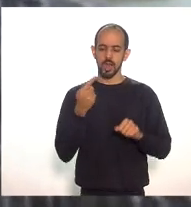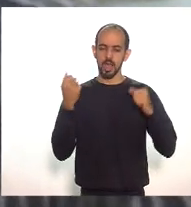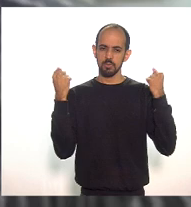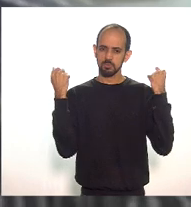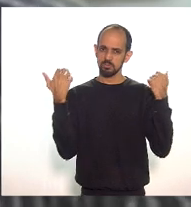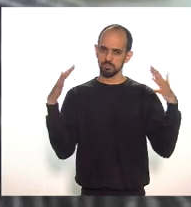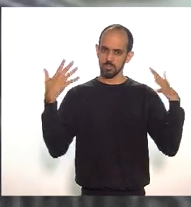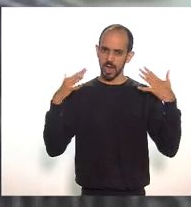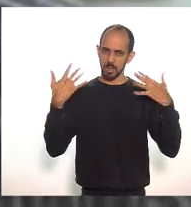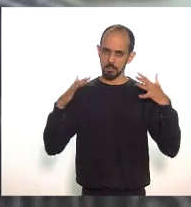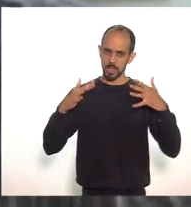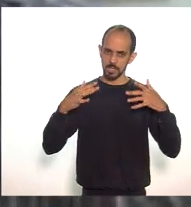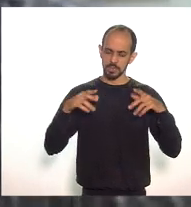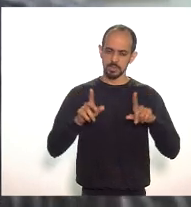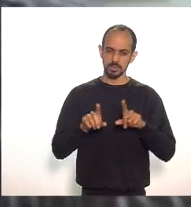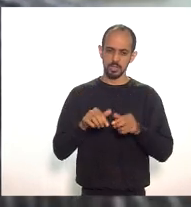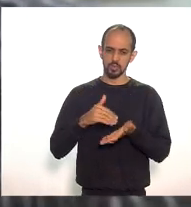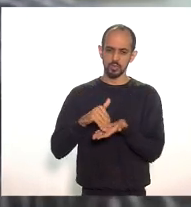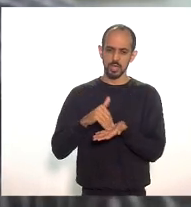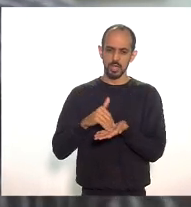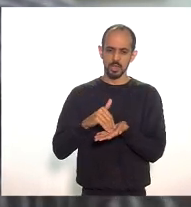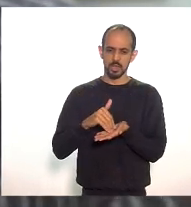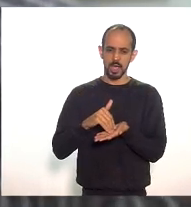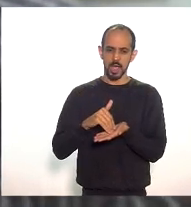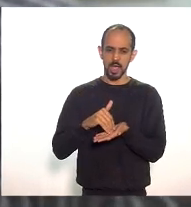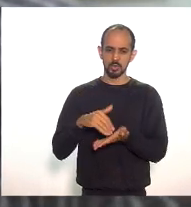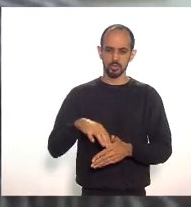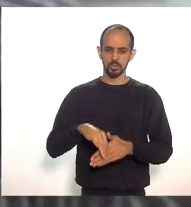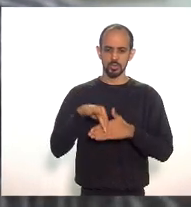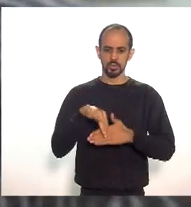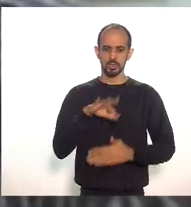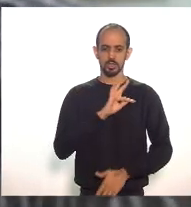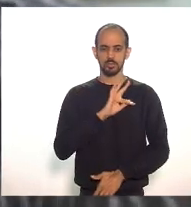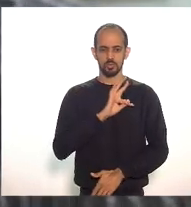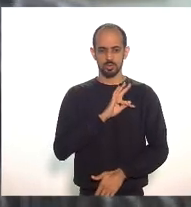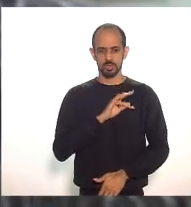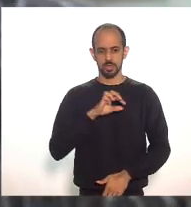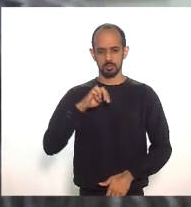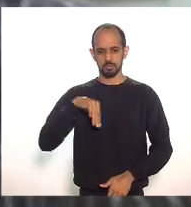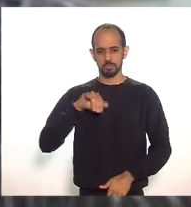ao secretário e comandante da Polícia Militar